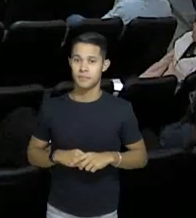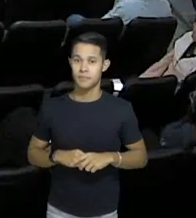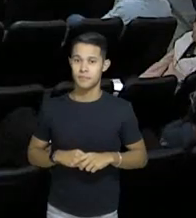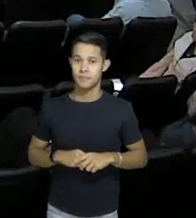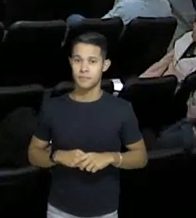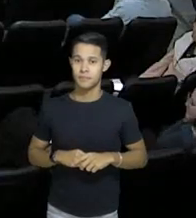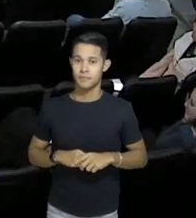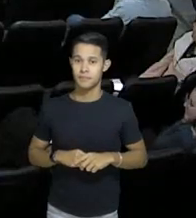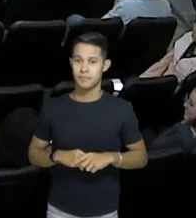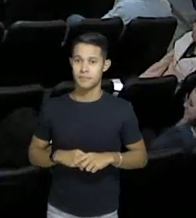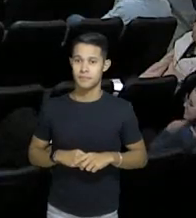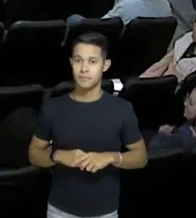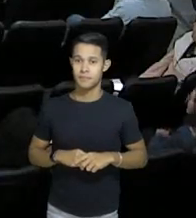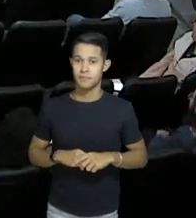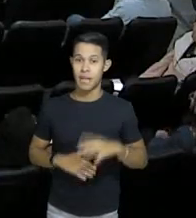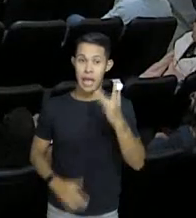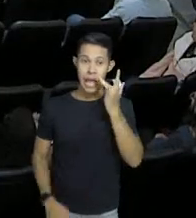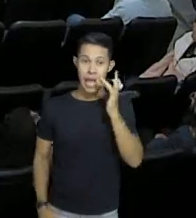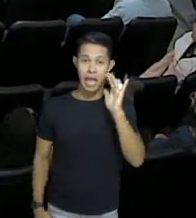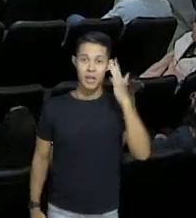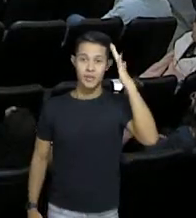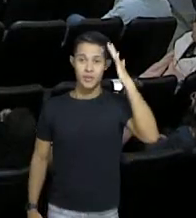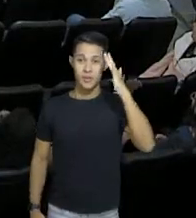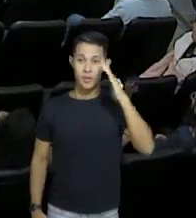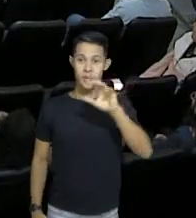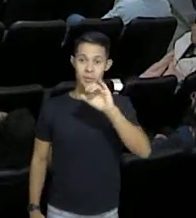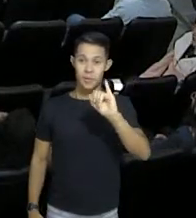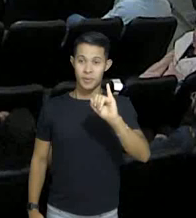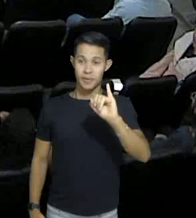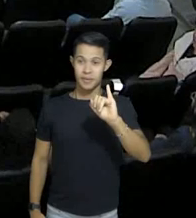frente. Deu ouro, quero dizer que se ninguém pegar, eu vou derreter. E